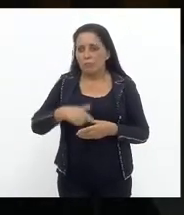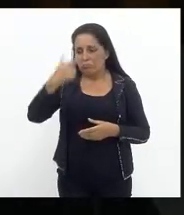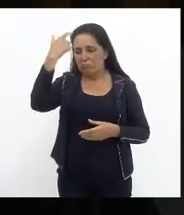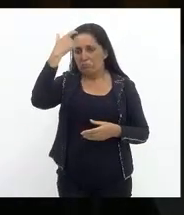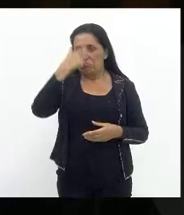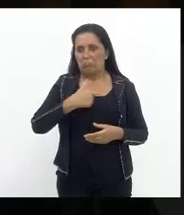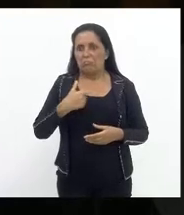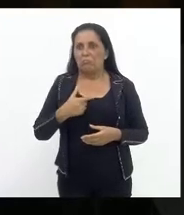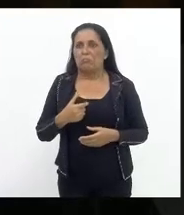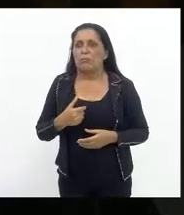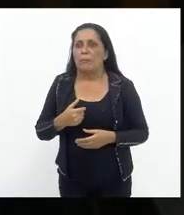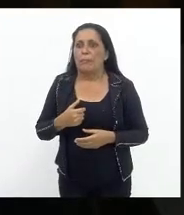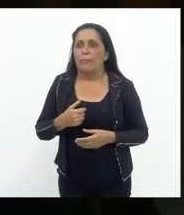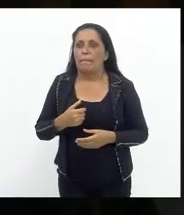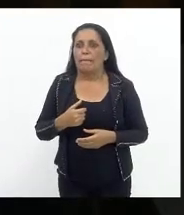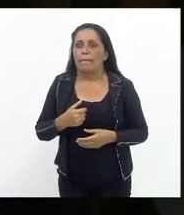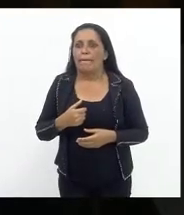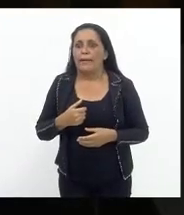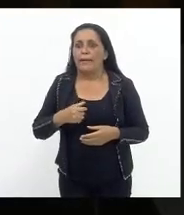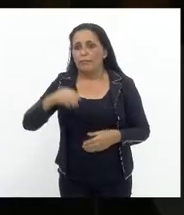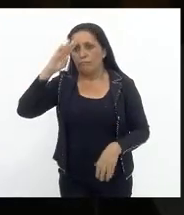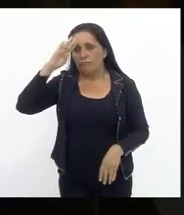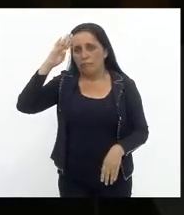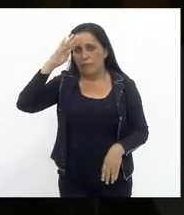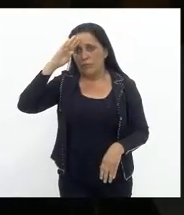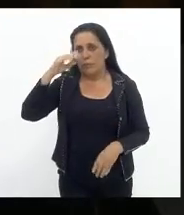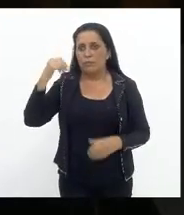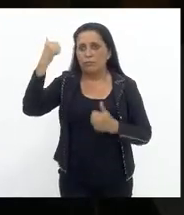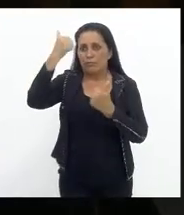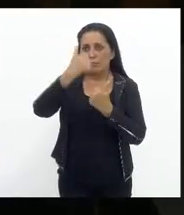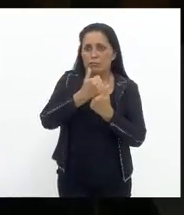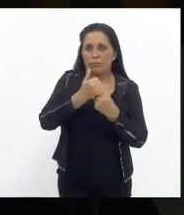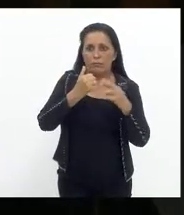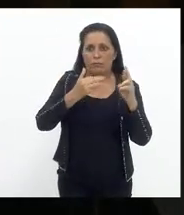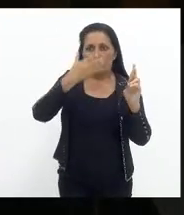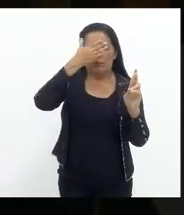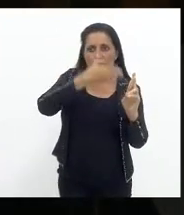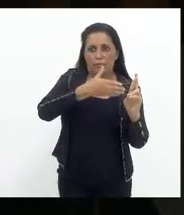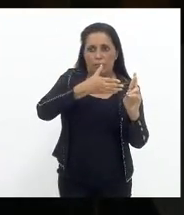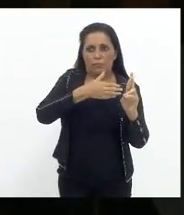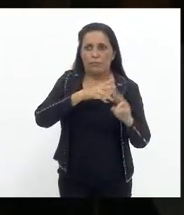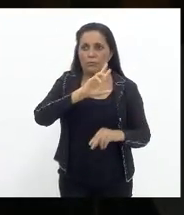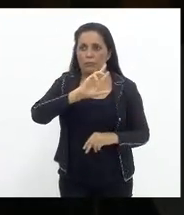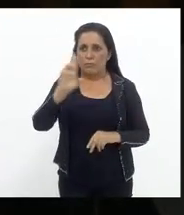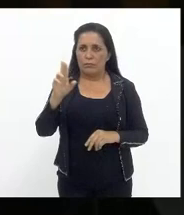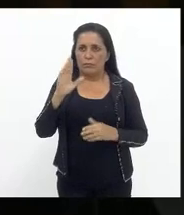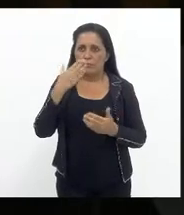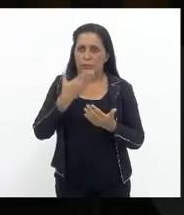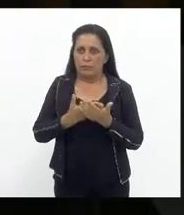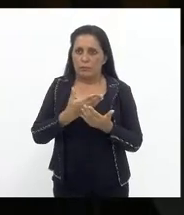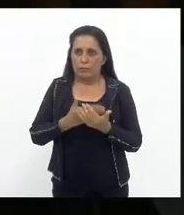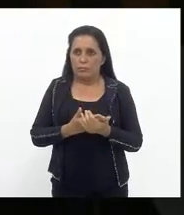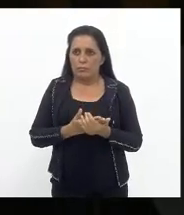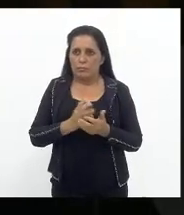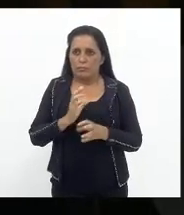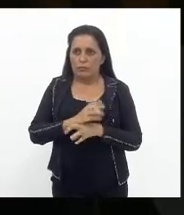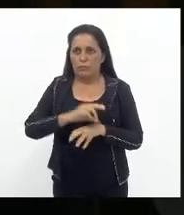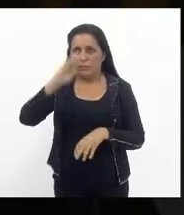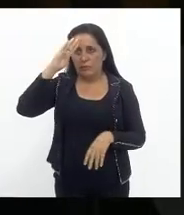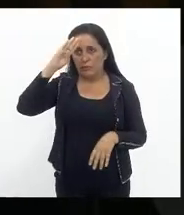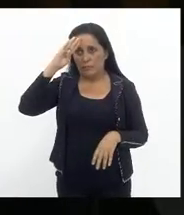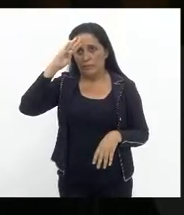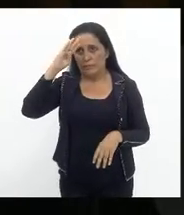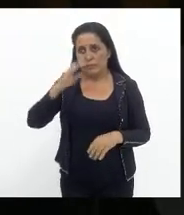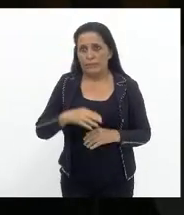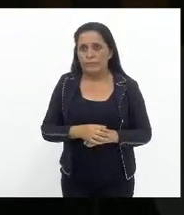das Forças Armadas que poderia estar ali representando e nomeando aquela escola cívico-militar. E até